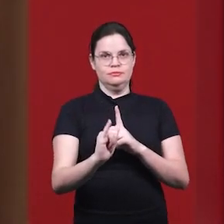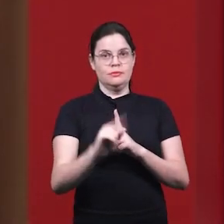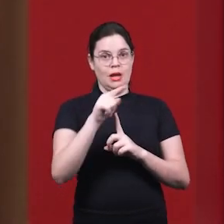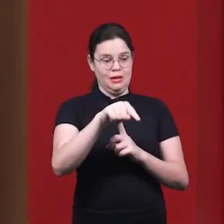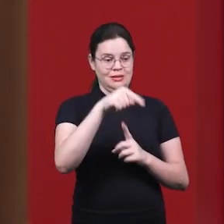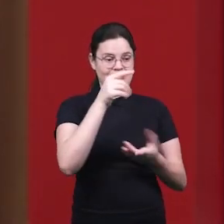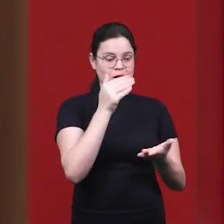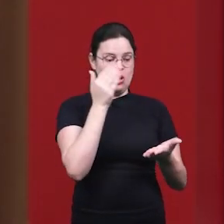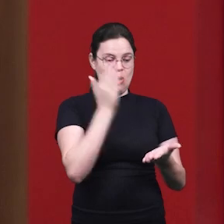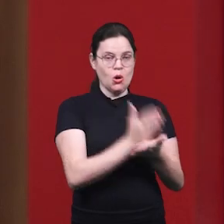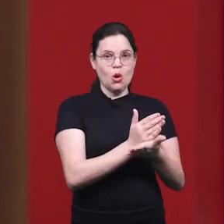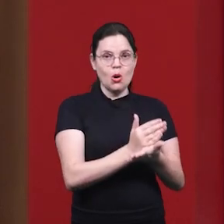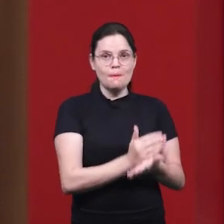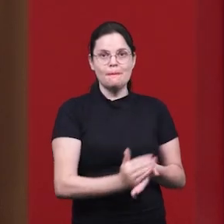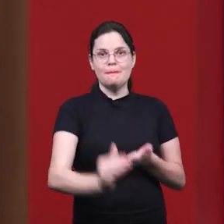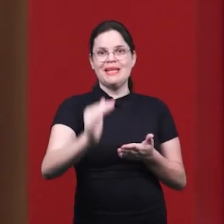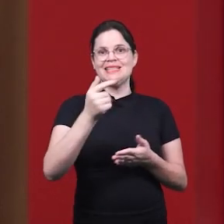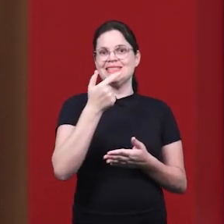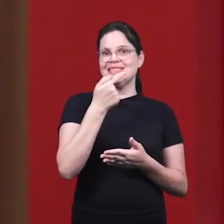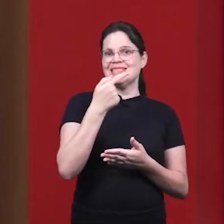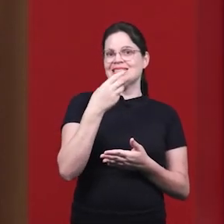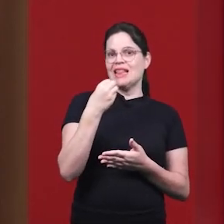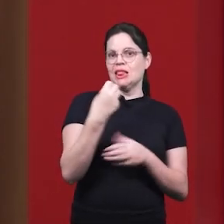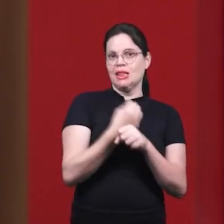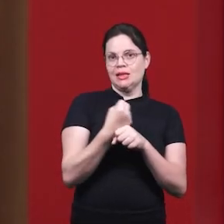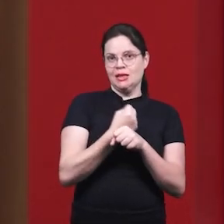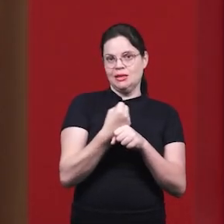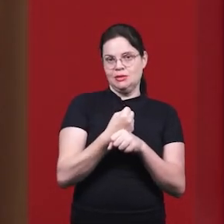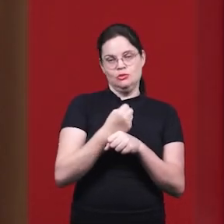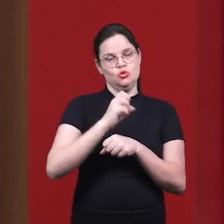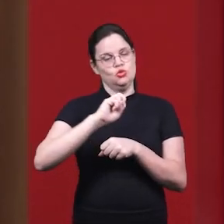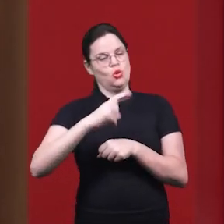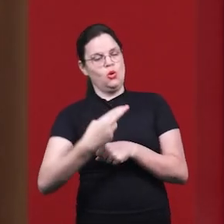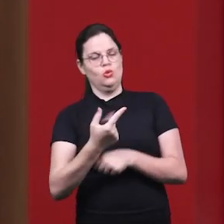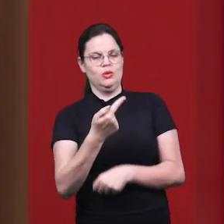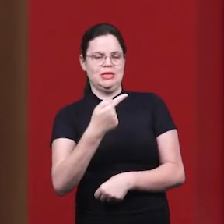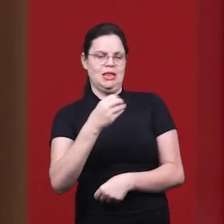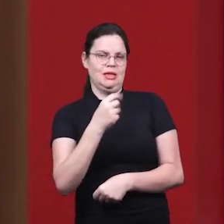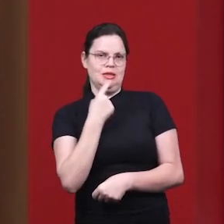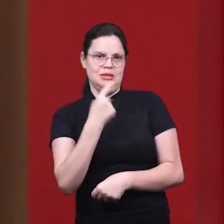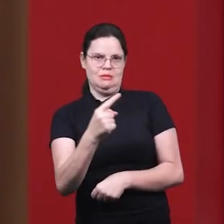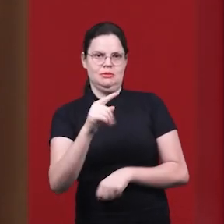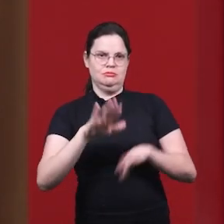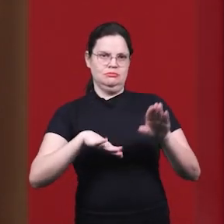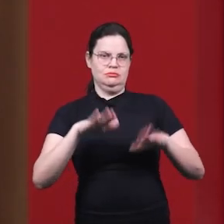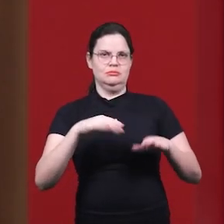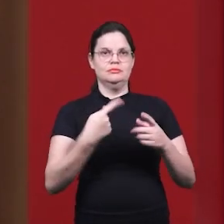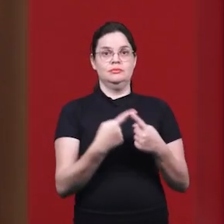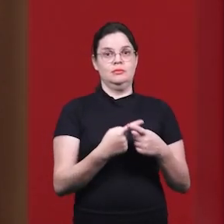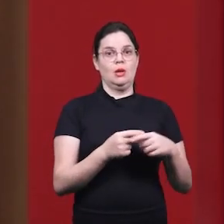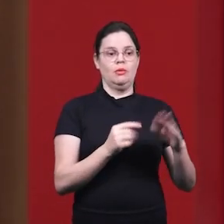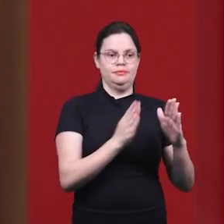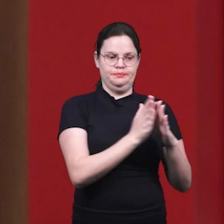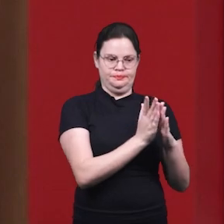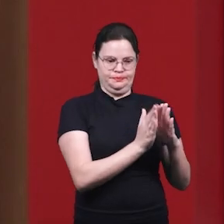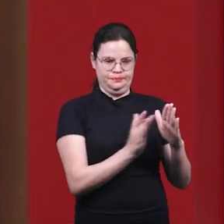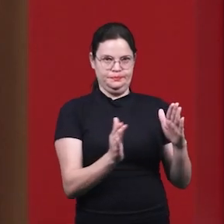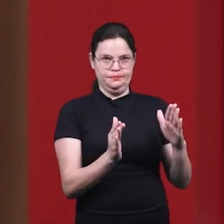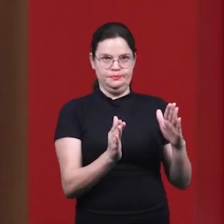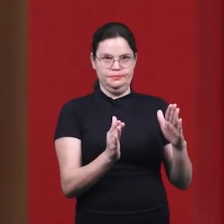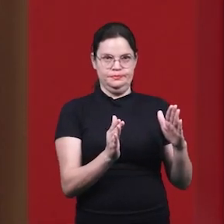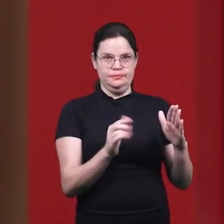Dá início às 70 semanas a partir desta ordem. Até a reconstrução de Jerusalém, 49 anos, ou